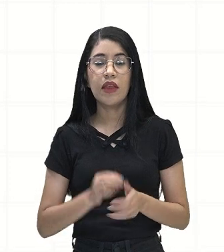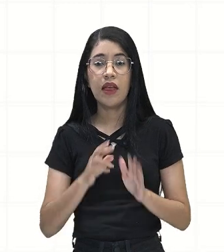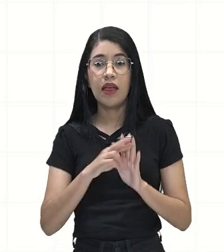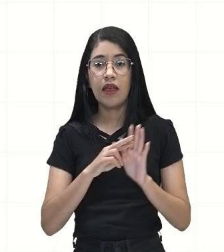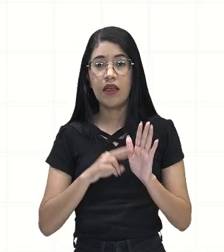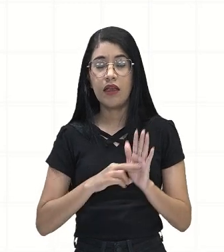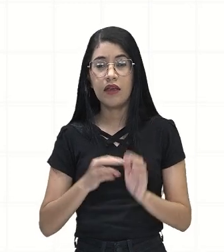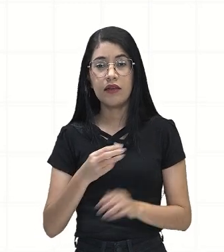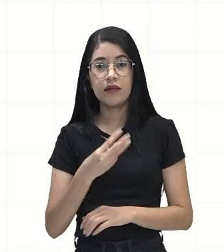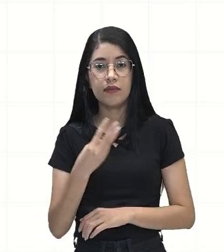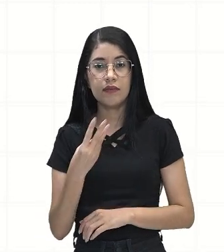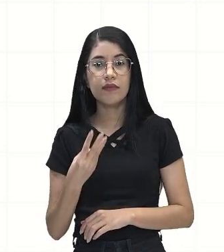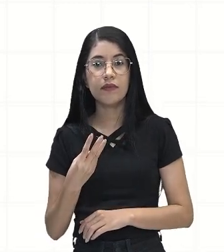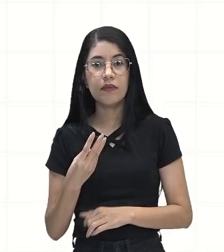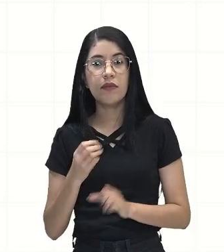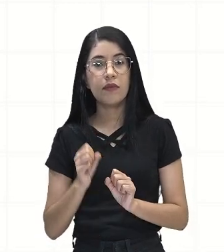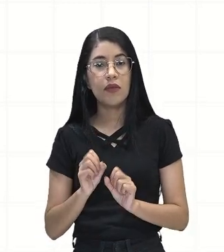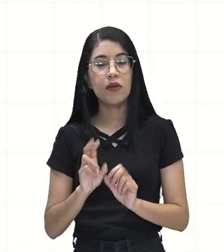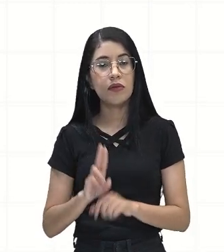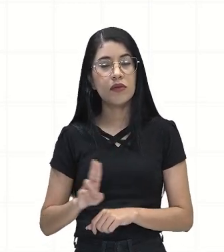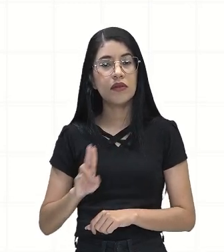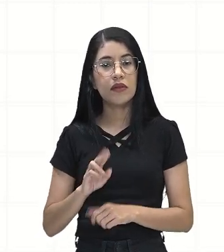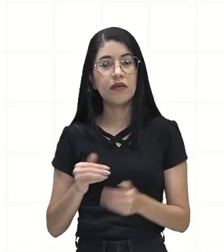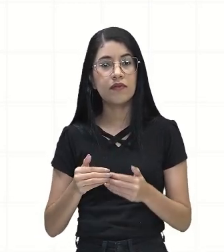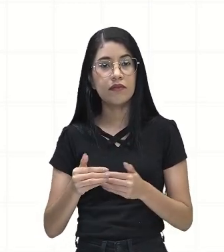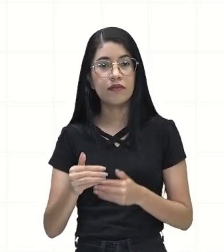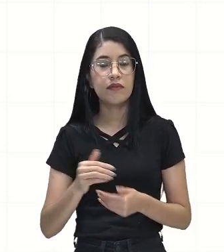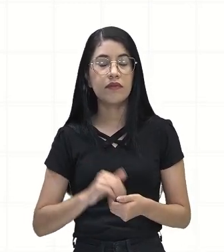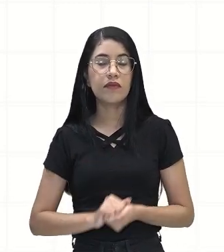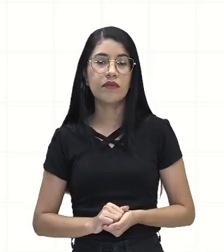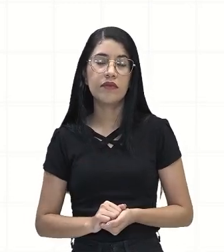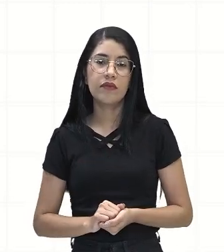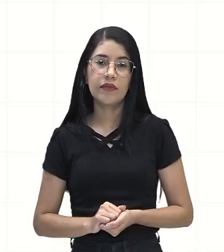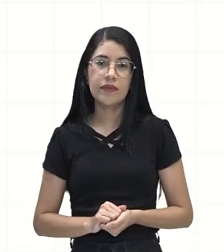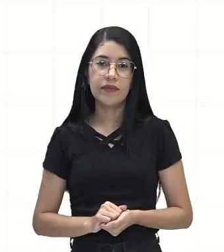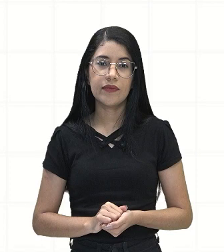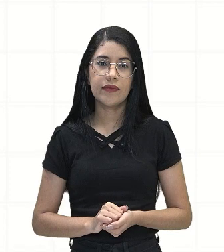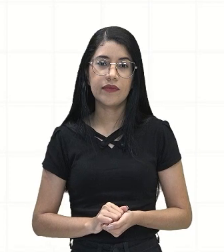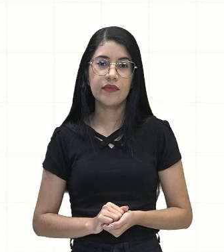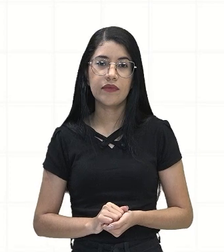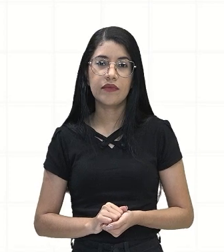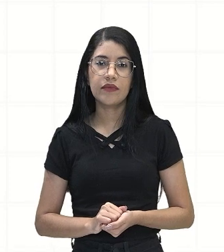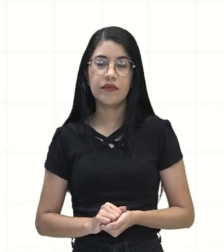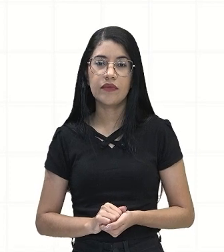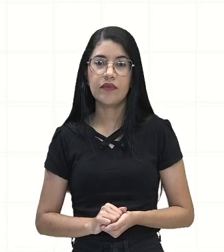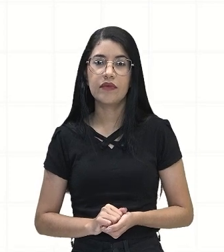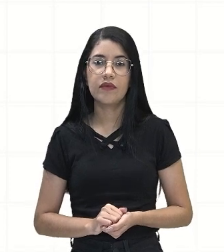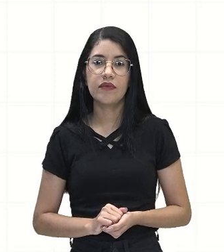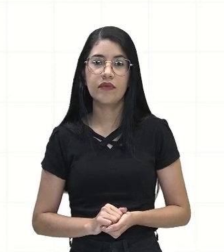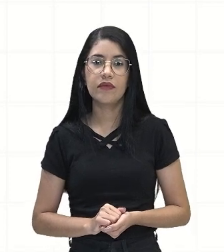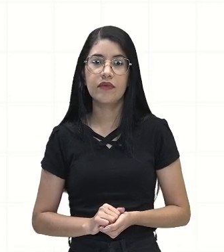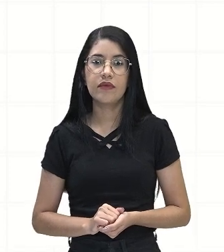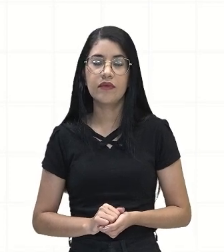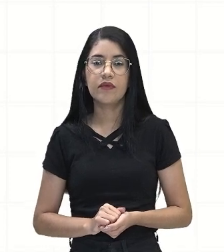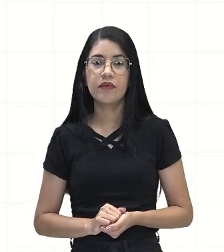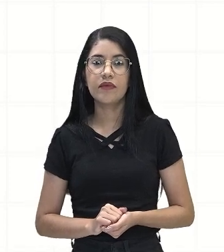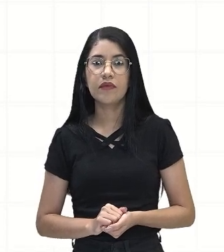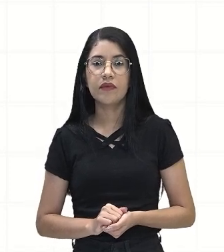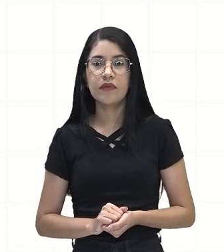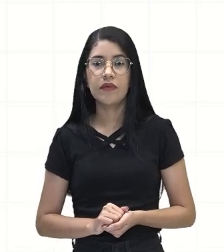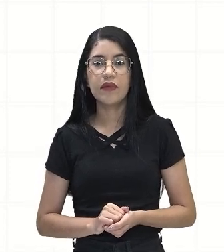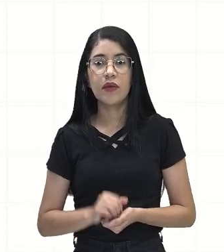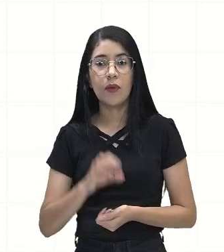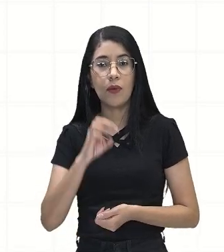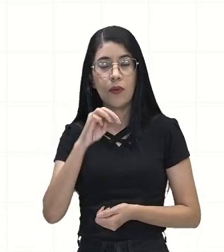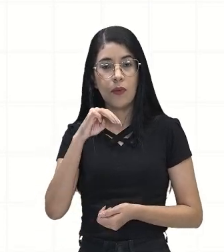número 3. Então, vamos utilizar a propriedade de número 3. Lembrando que o M aqui